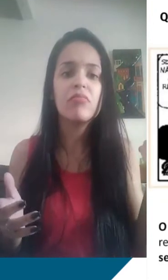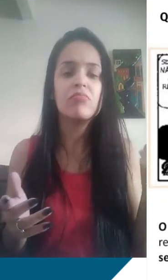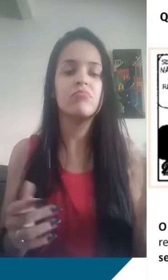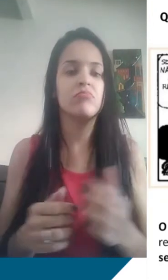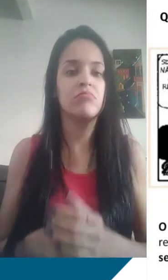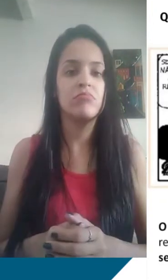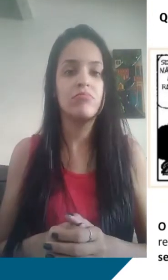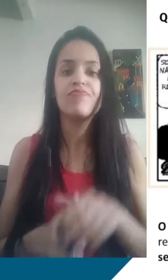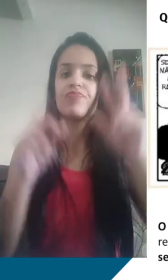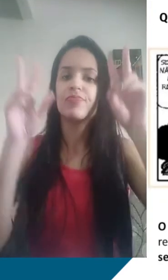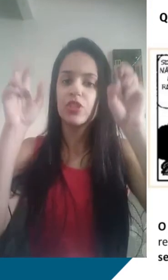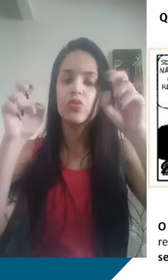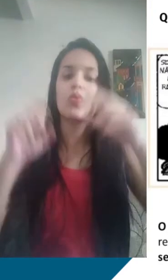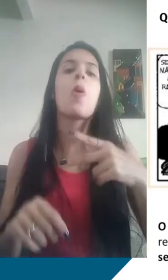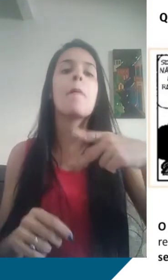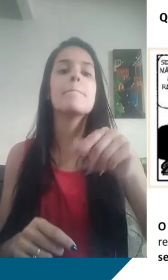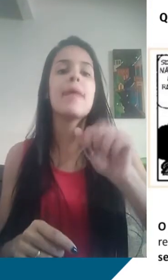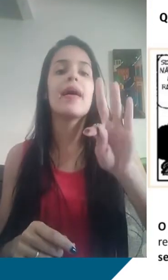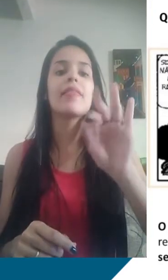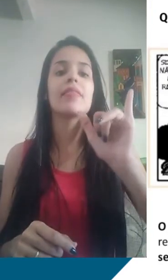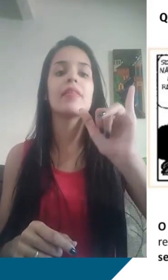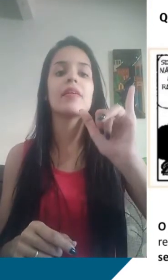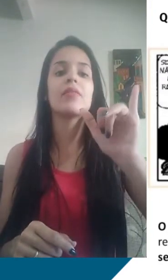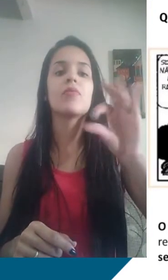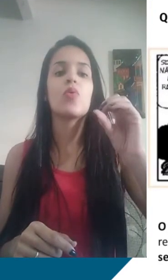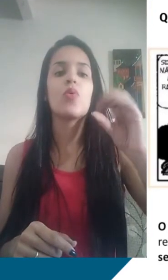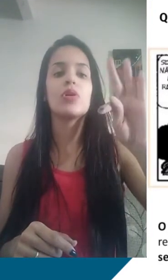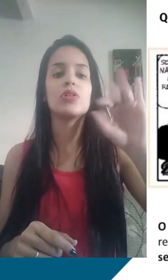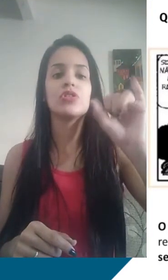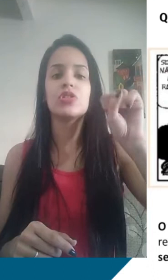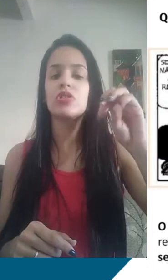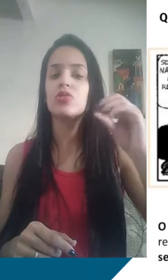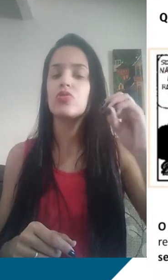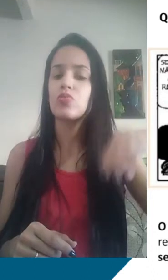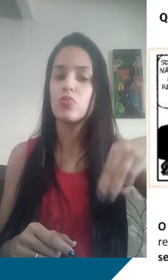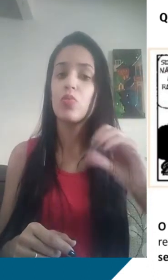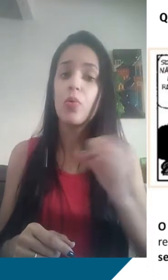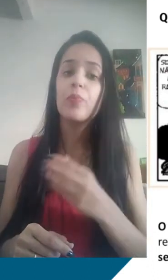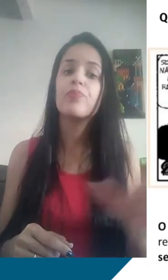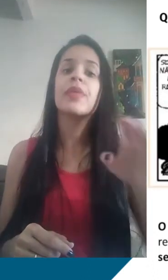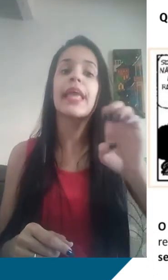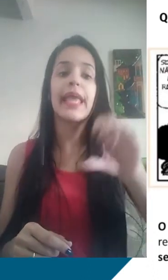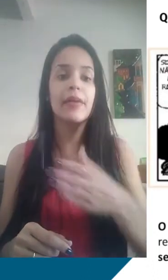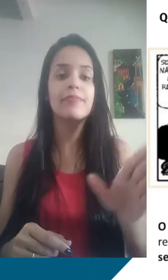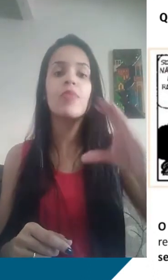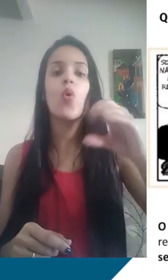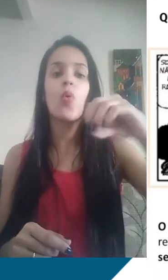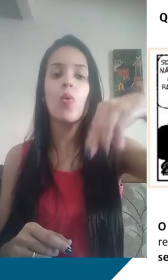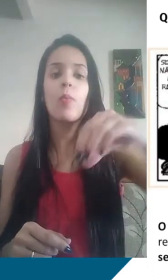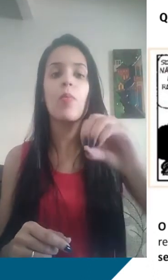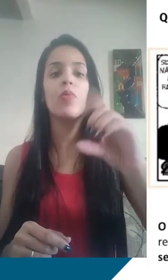e comodidade. O uso de palavras que se referem a termos já enunciados, sem que seja